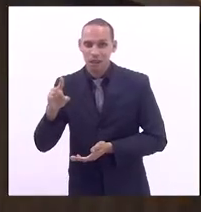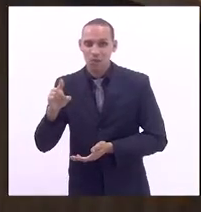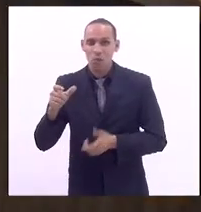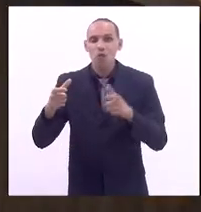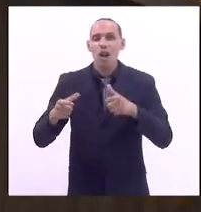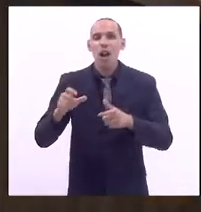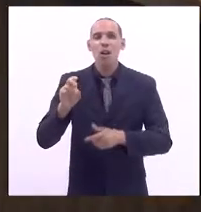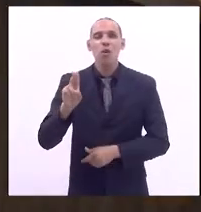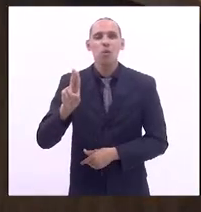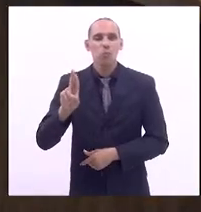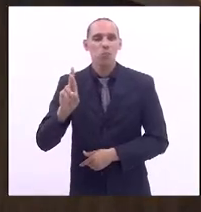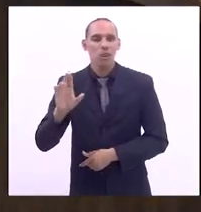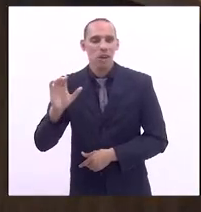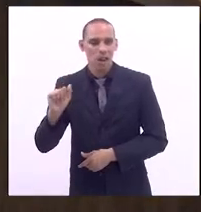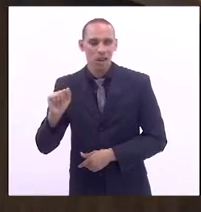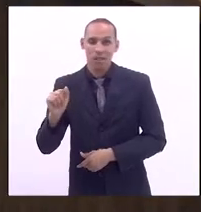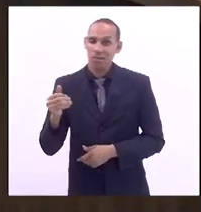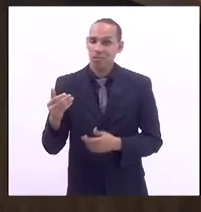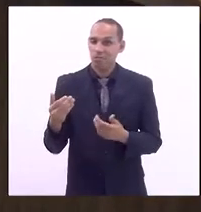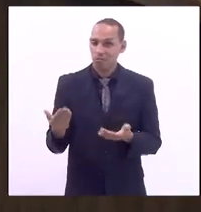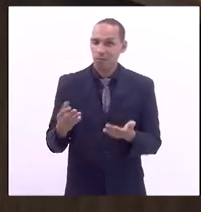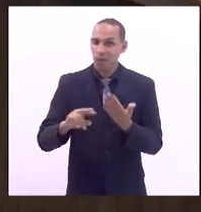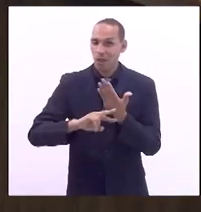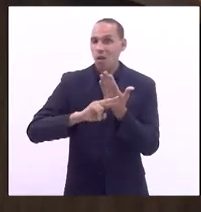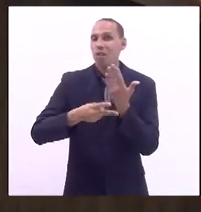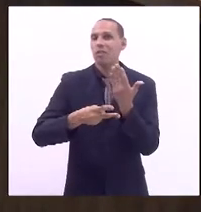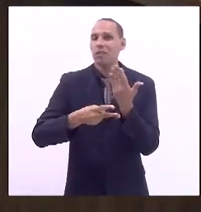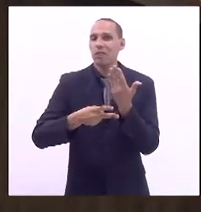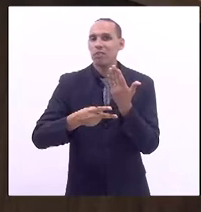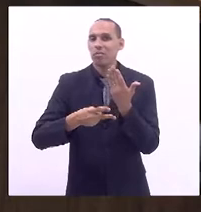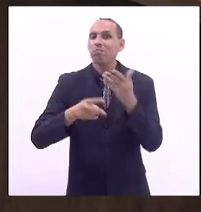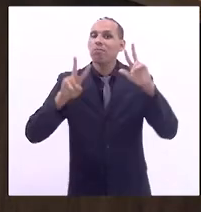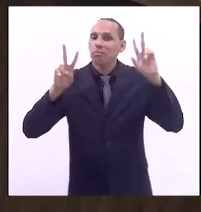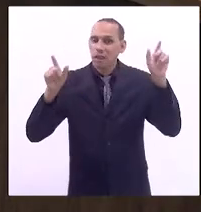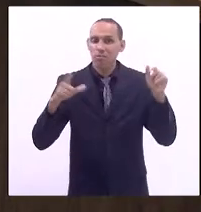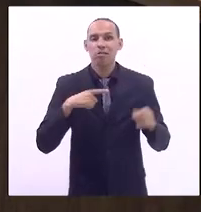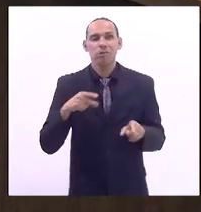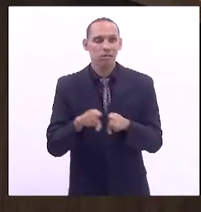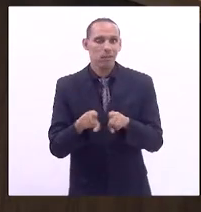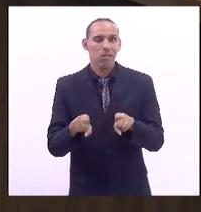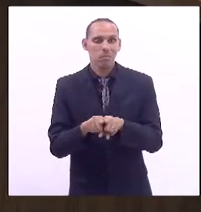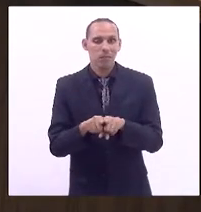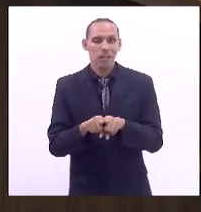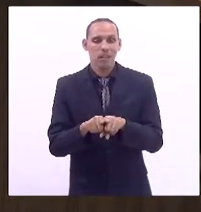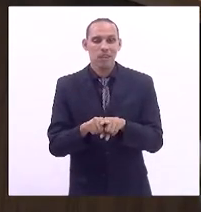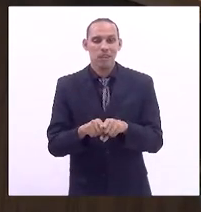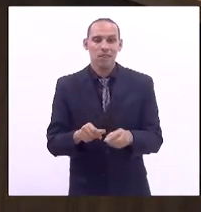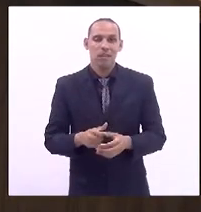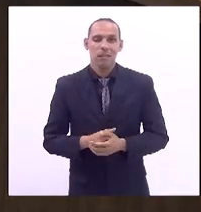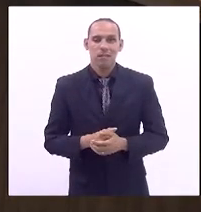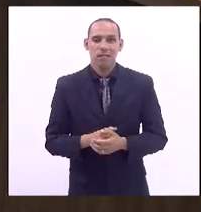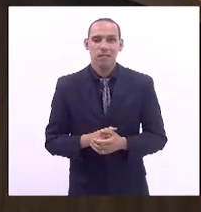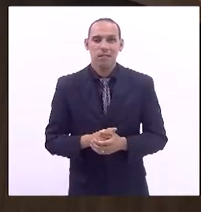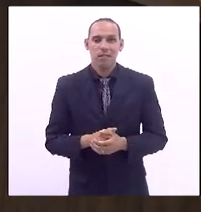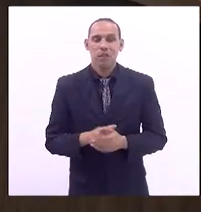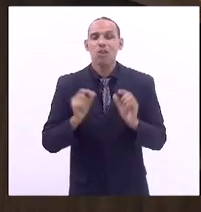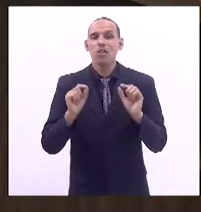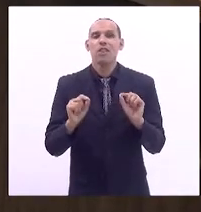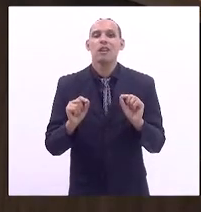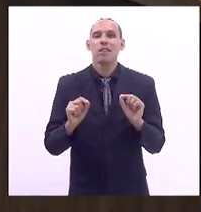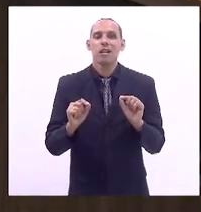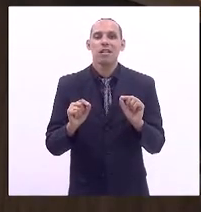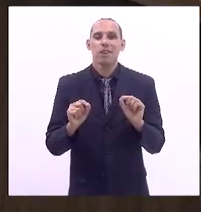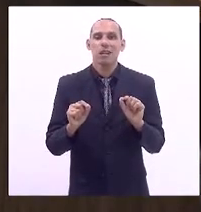de consequência também tem esta questão também tem esta questão de